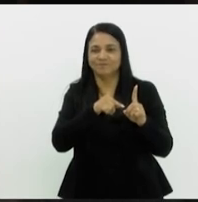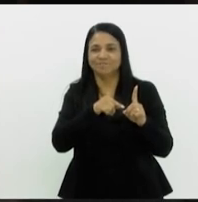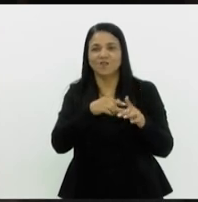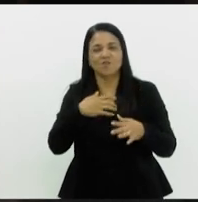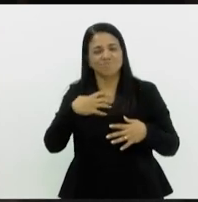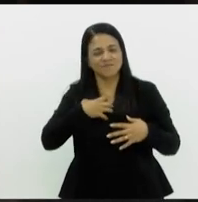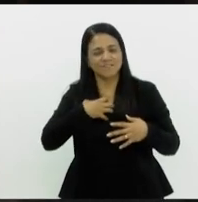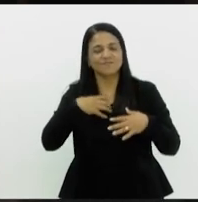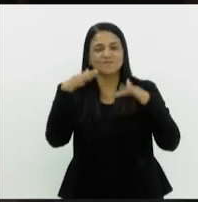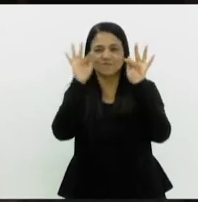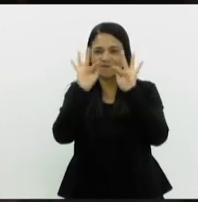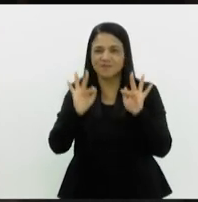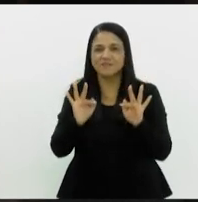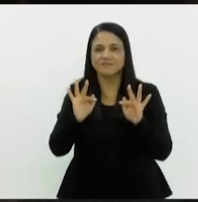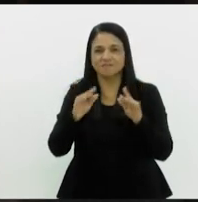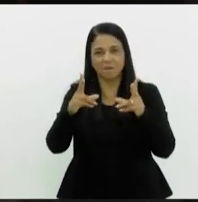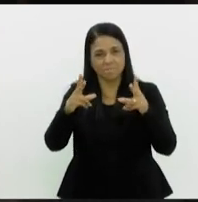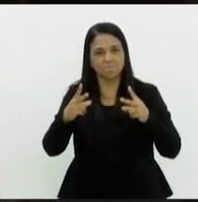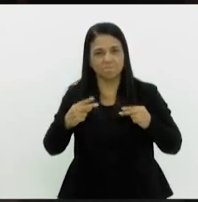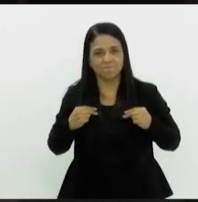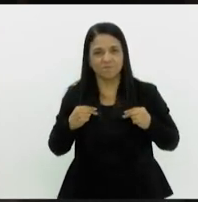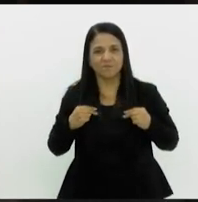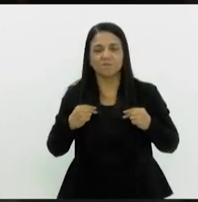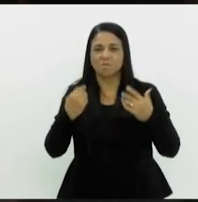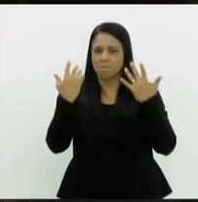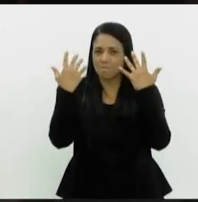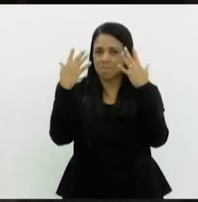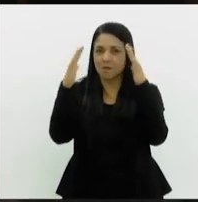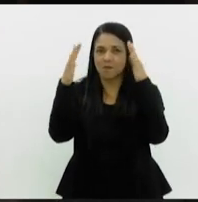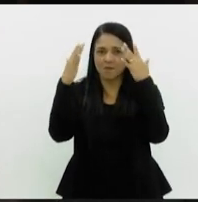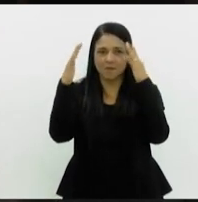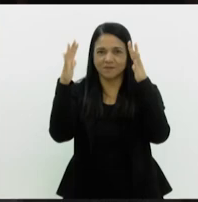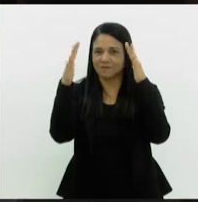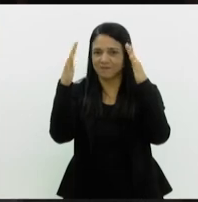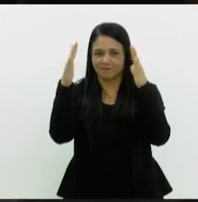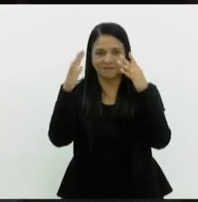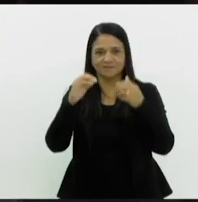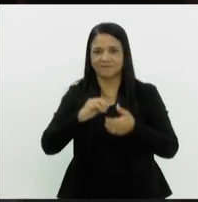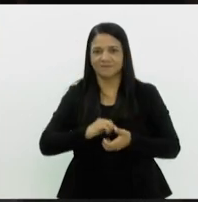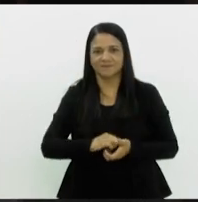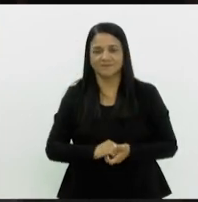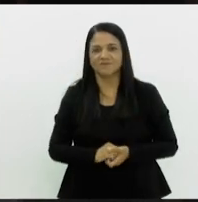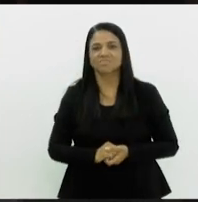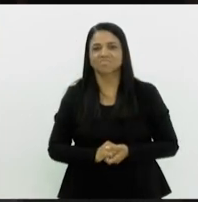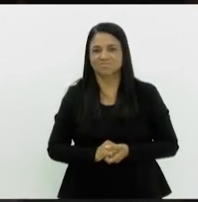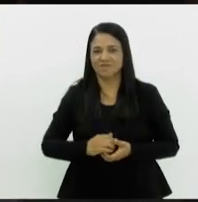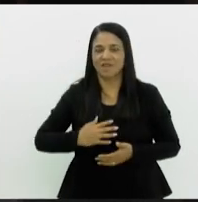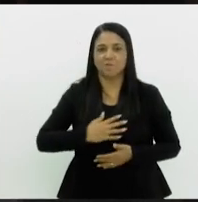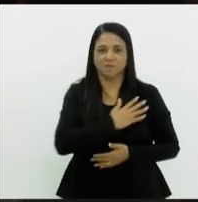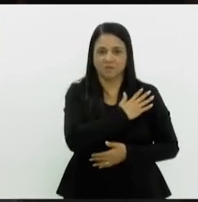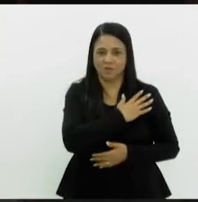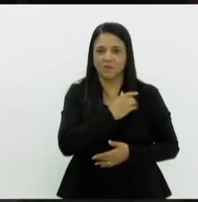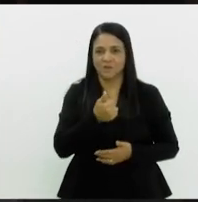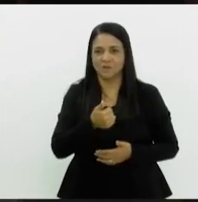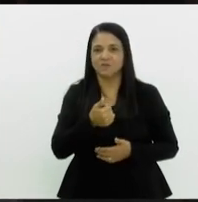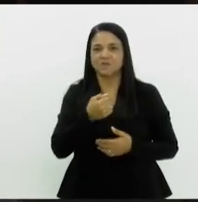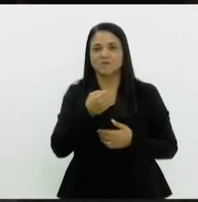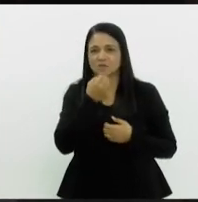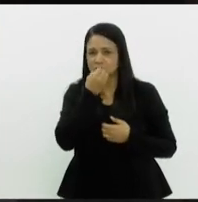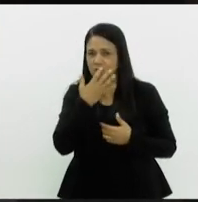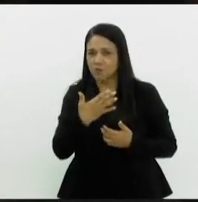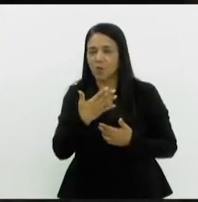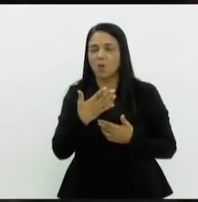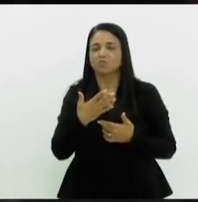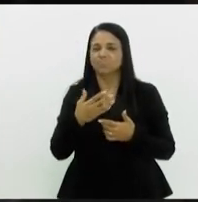feliz demais, porque é muito merecedor. Então, parabéns, tá, ô, capitão? Tudo de bom aí. E vamos em